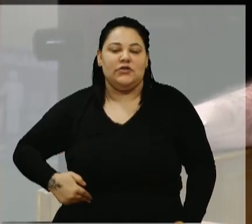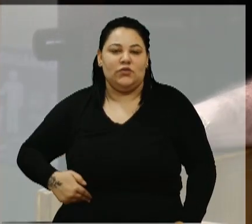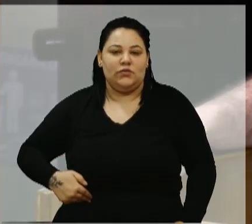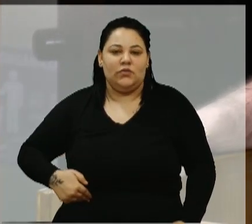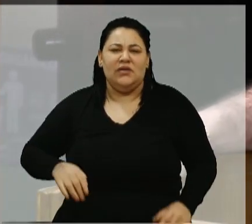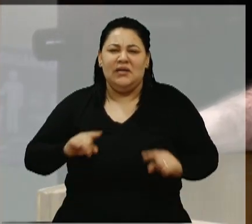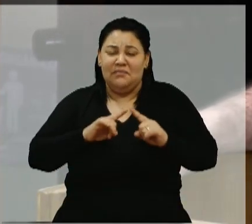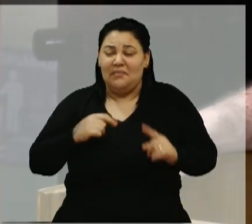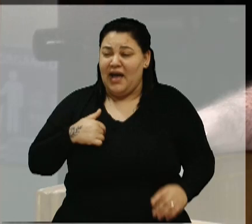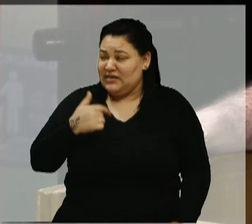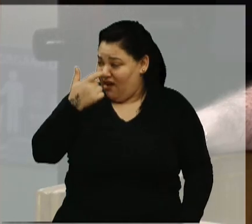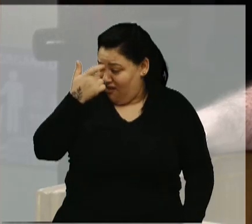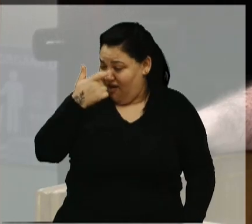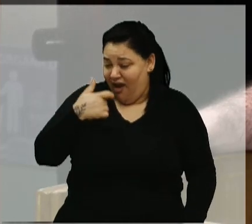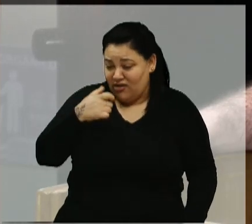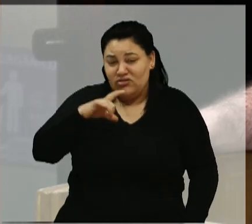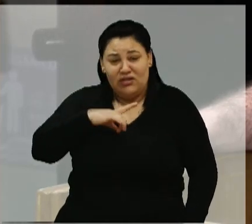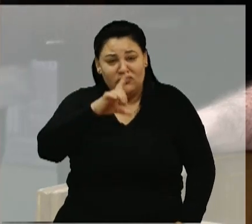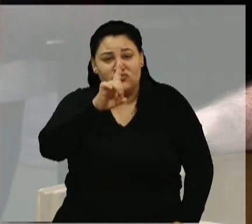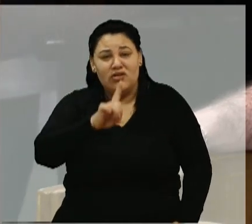mas que se acha no direito